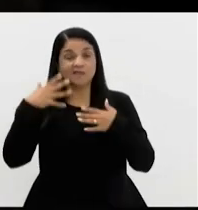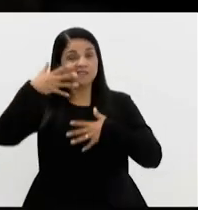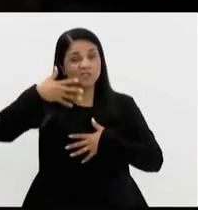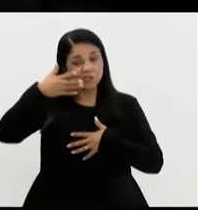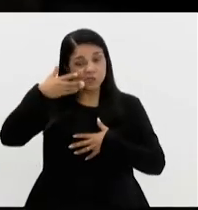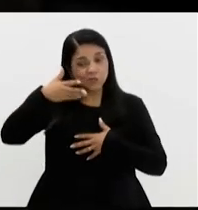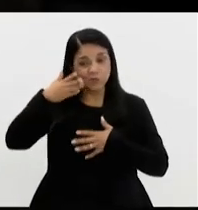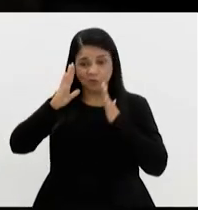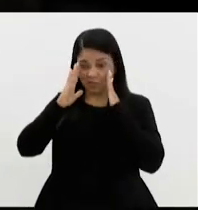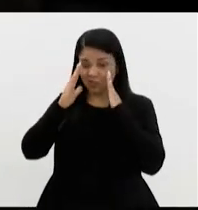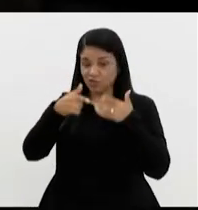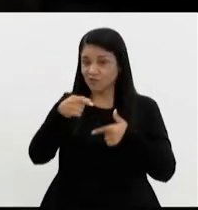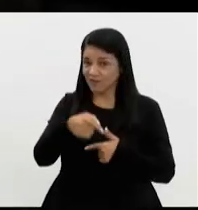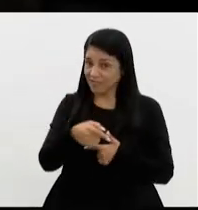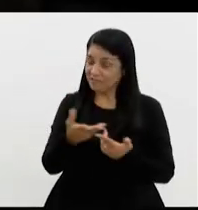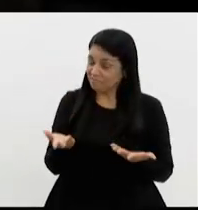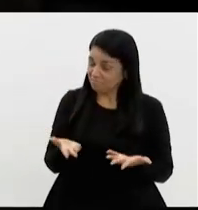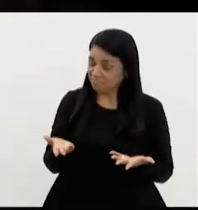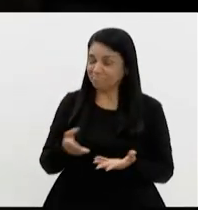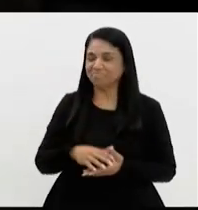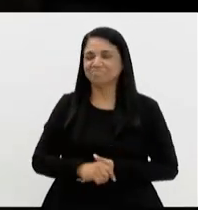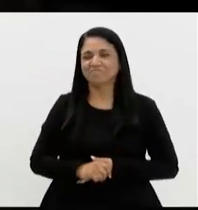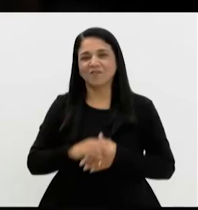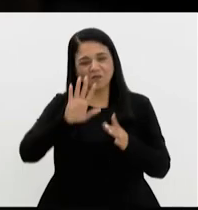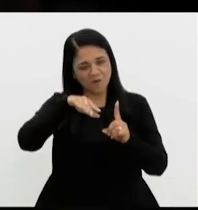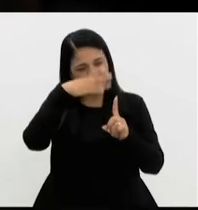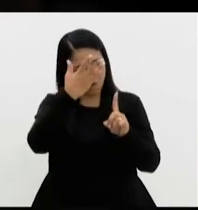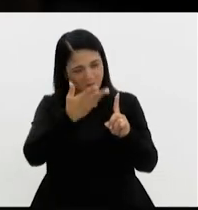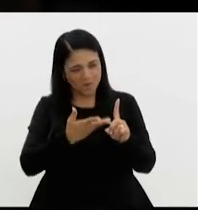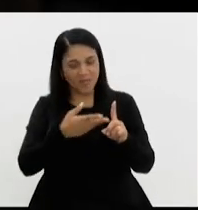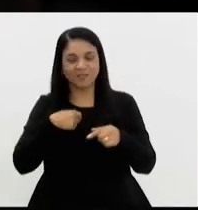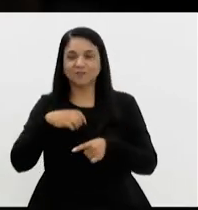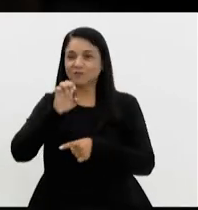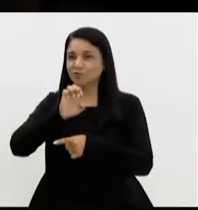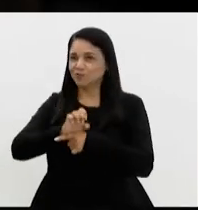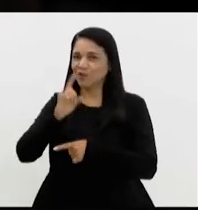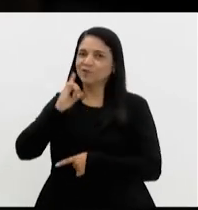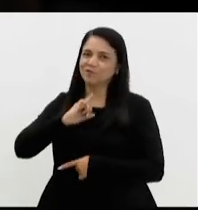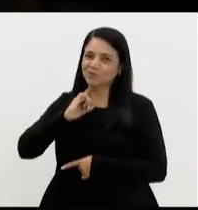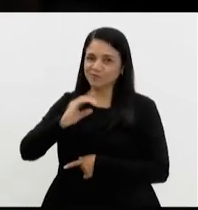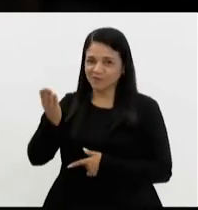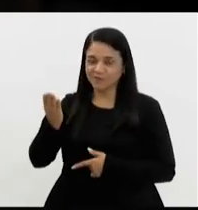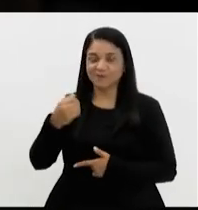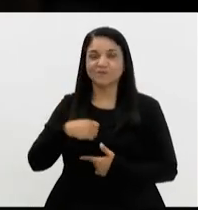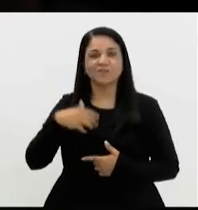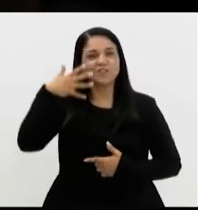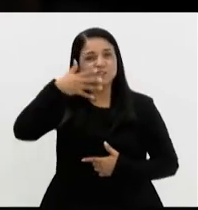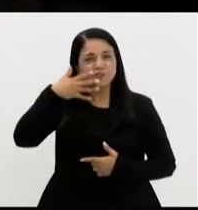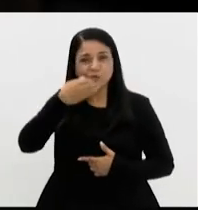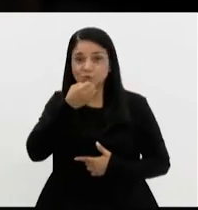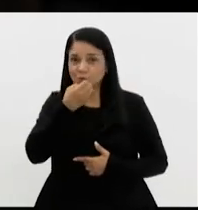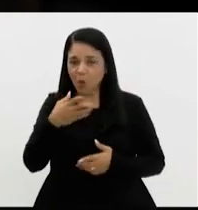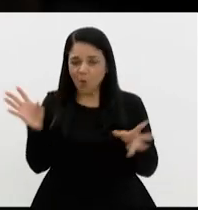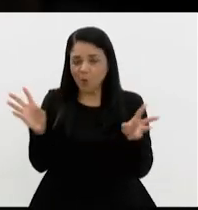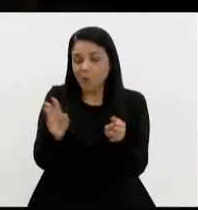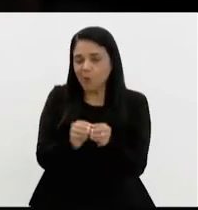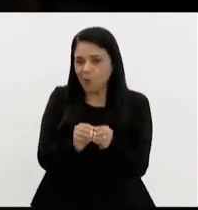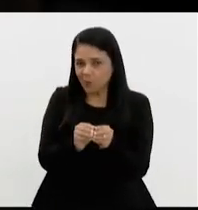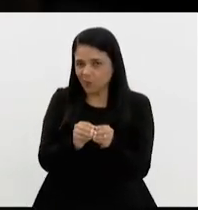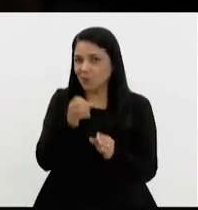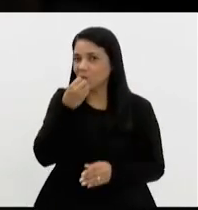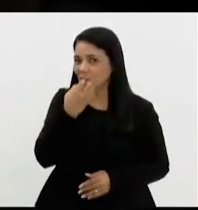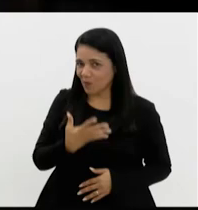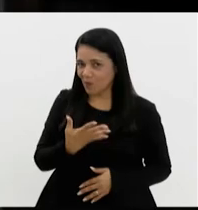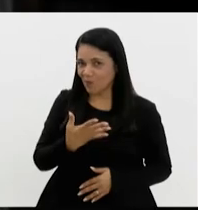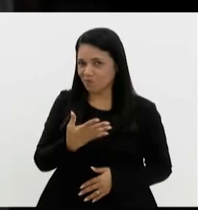ele se não for fica sendo em homenagem ao meu estado de que discurso bom é discurso curto e se for